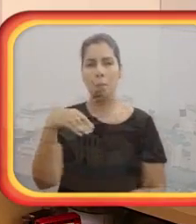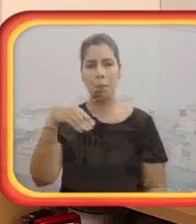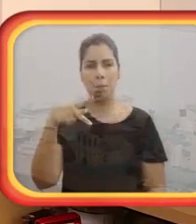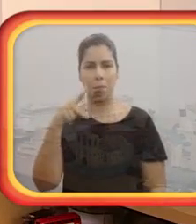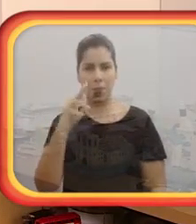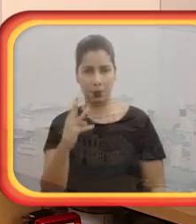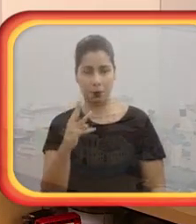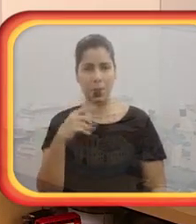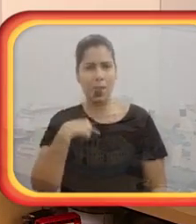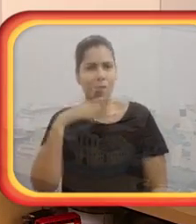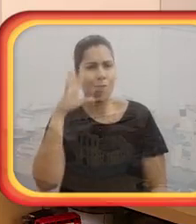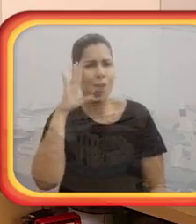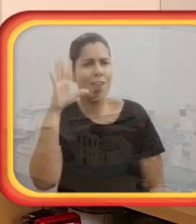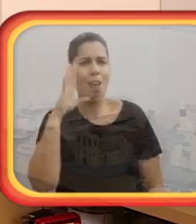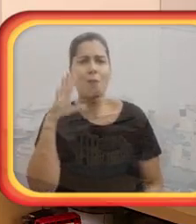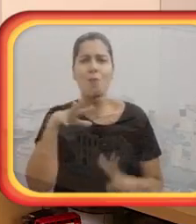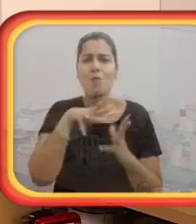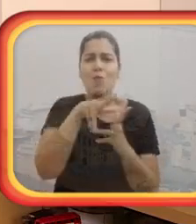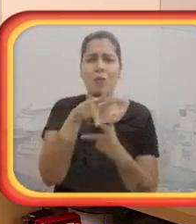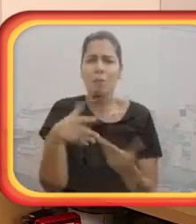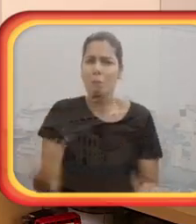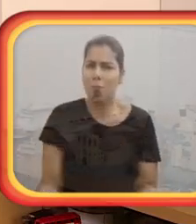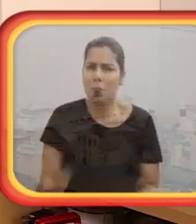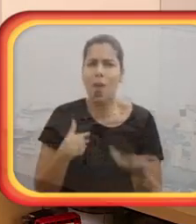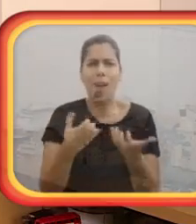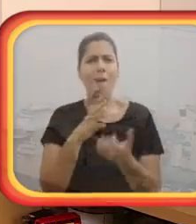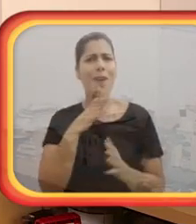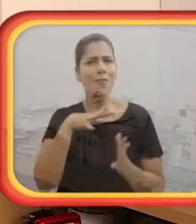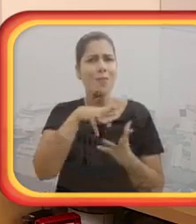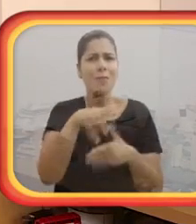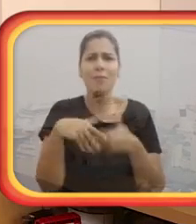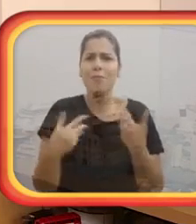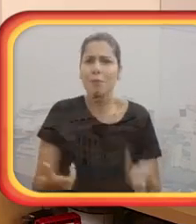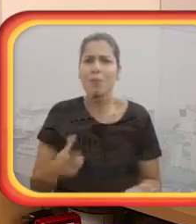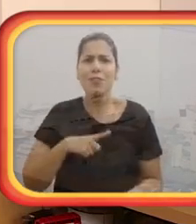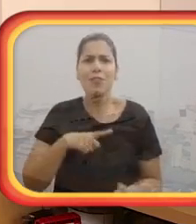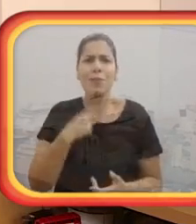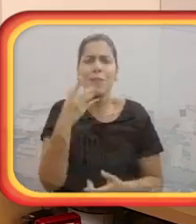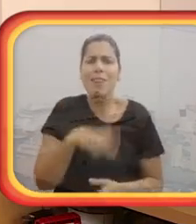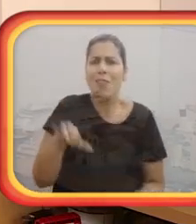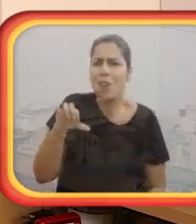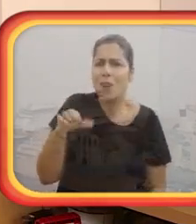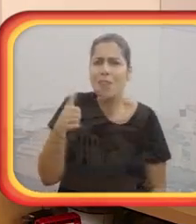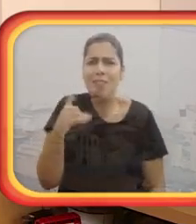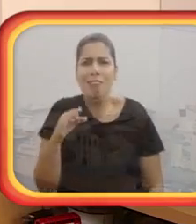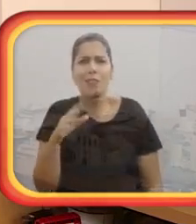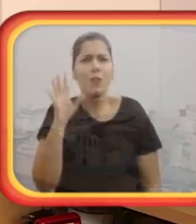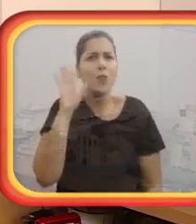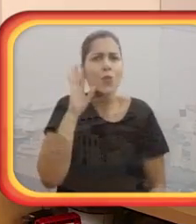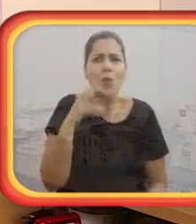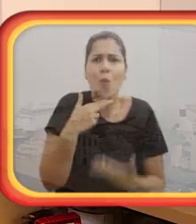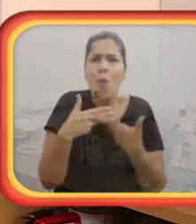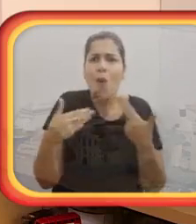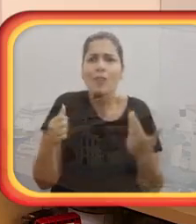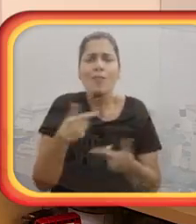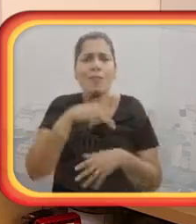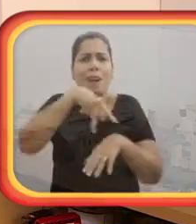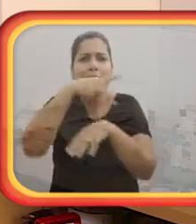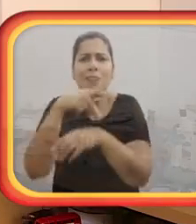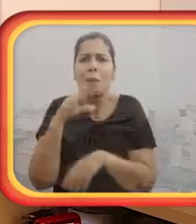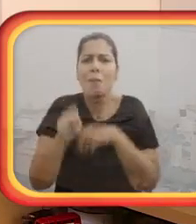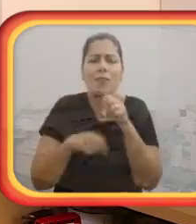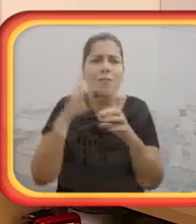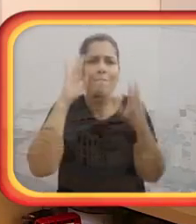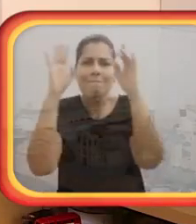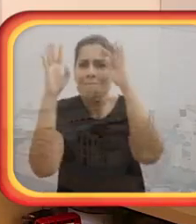botei para MP3, e eu sonhava com o mundo, né? Pô, quero conhecer o mundo, pô, tinha uma criança de 9, 10